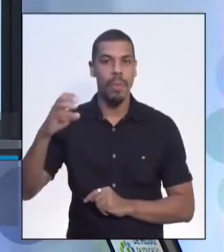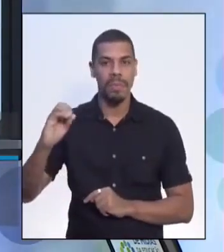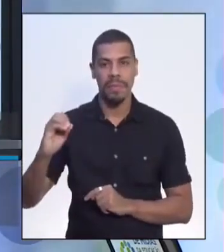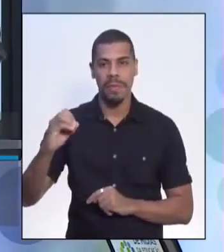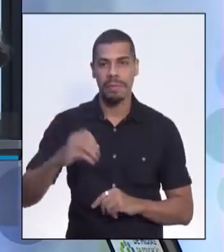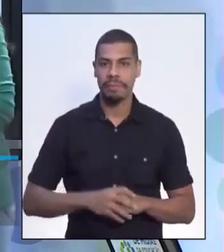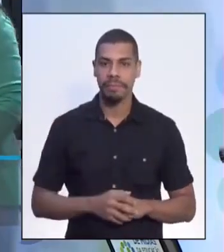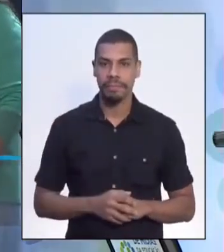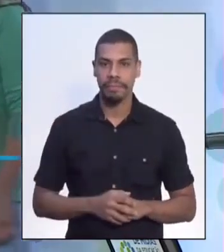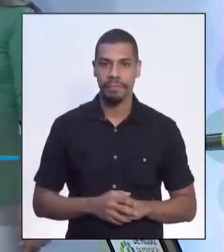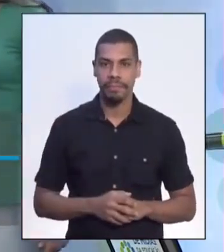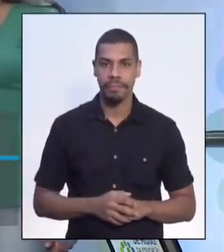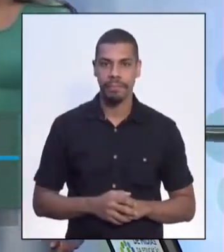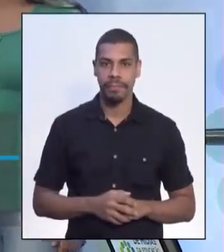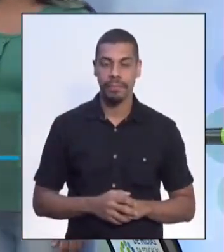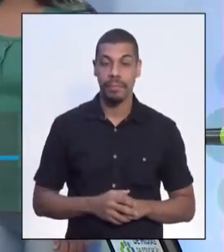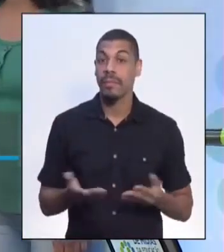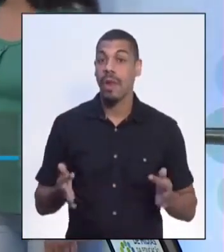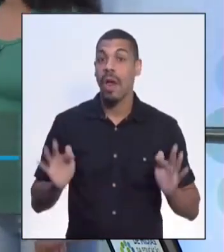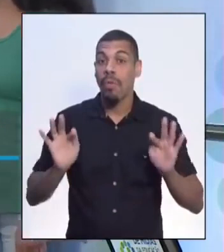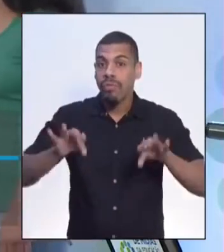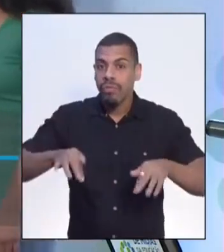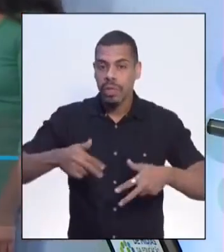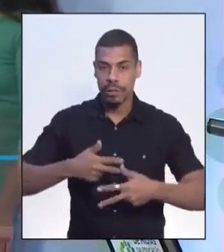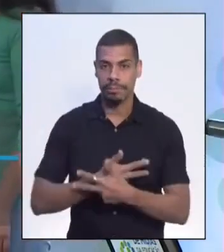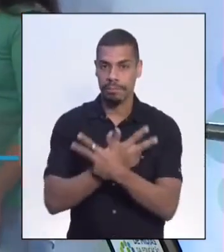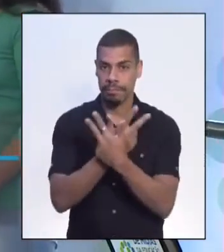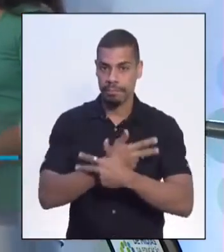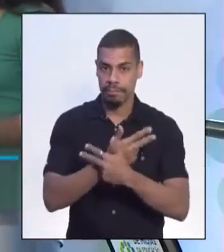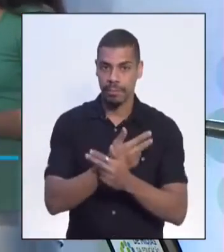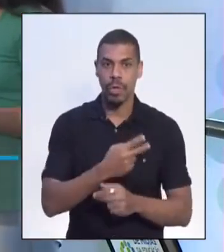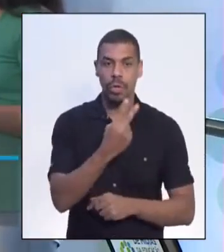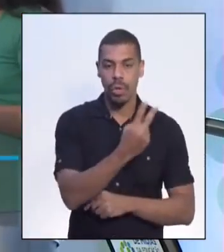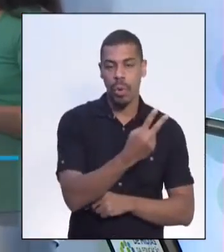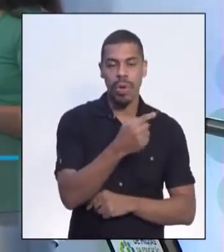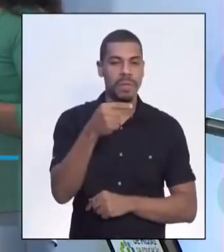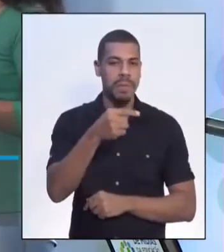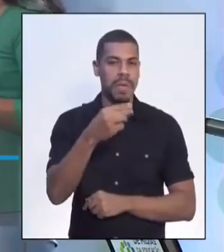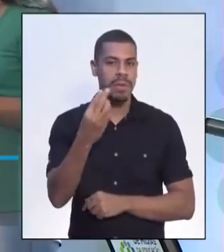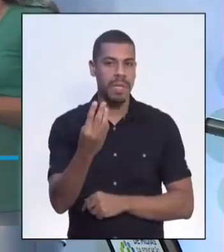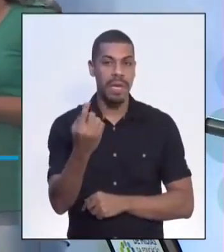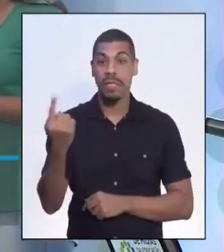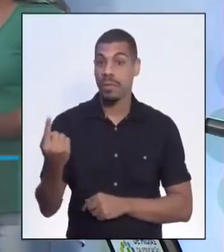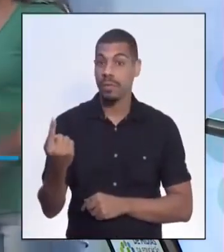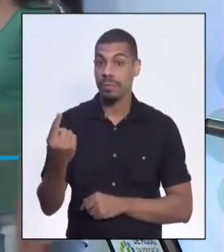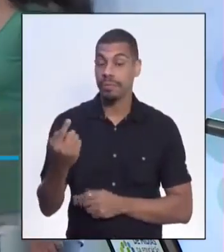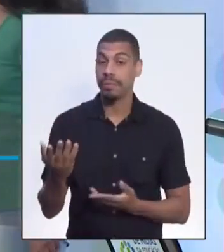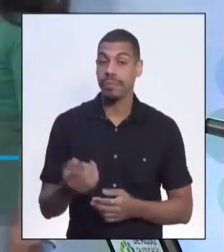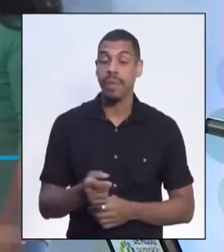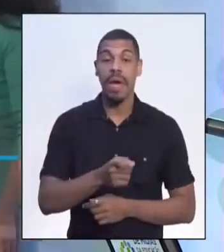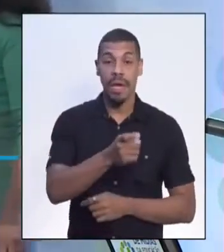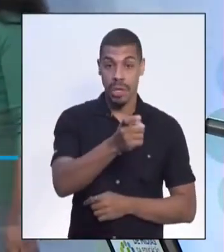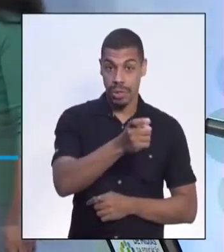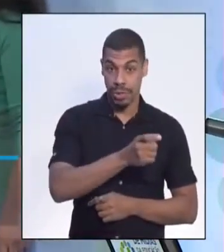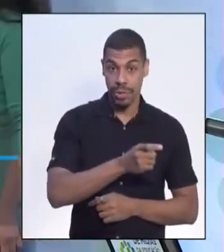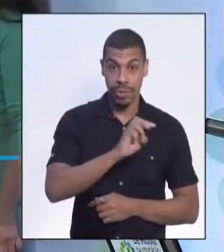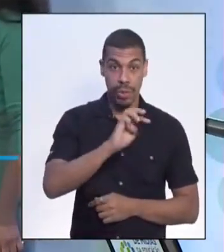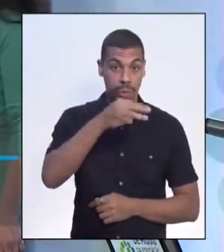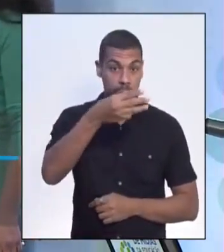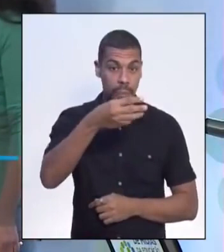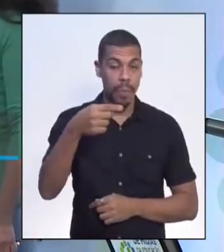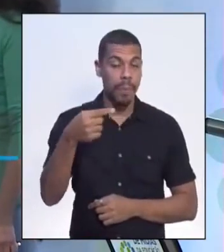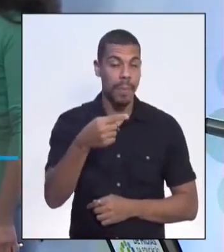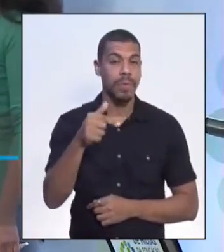0. Então, a equação cujas raízes são 2, menos 3 e 1, será dada por x